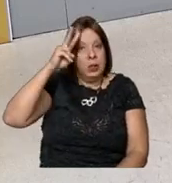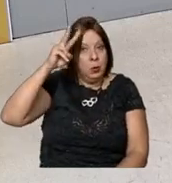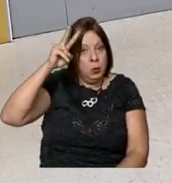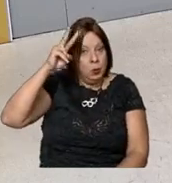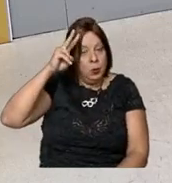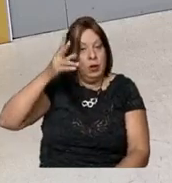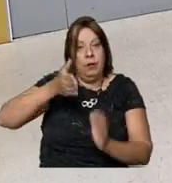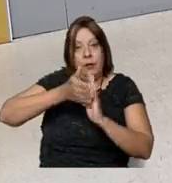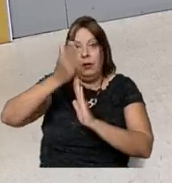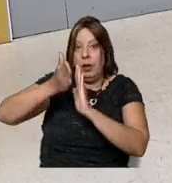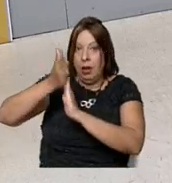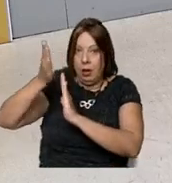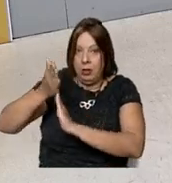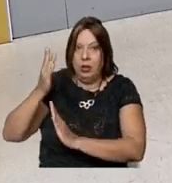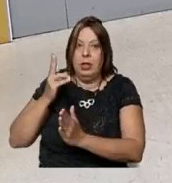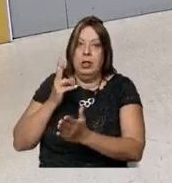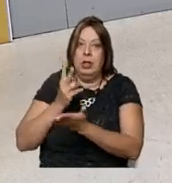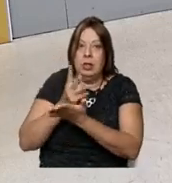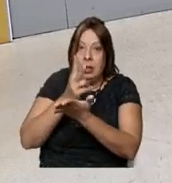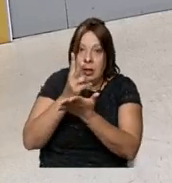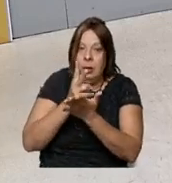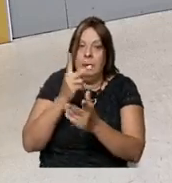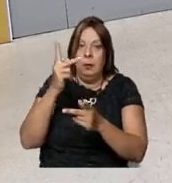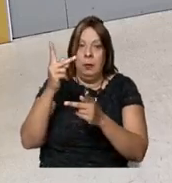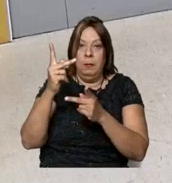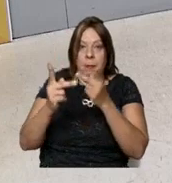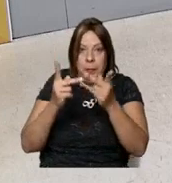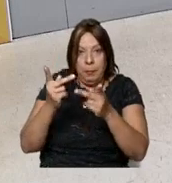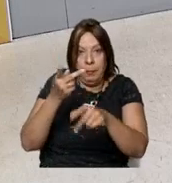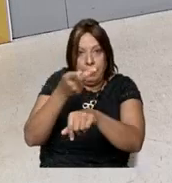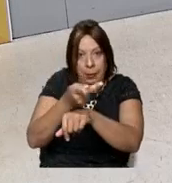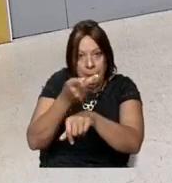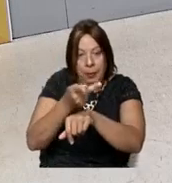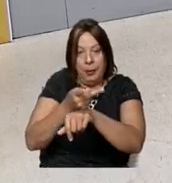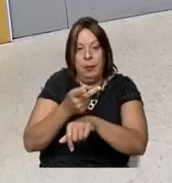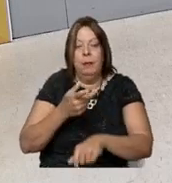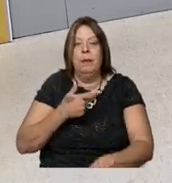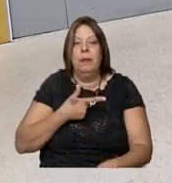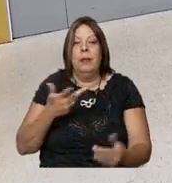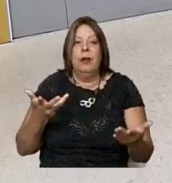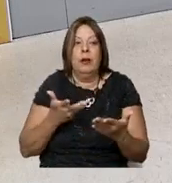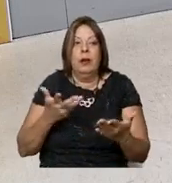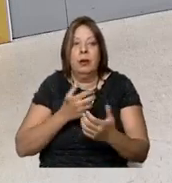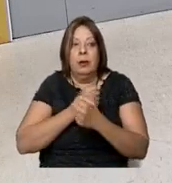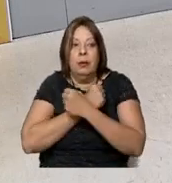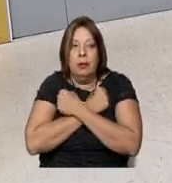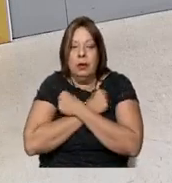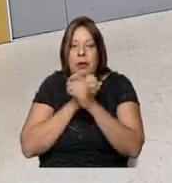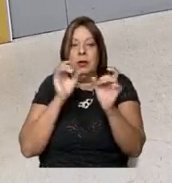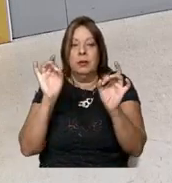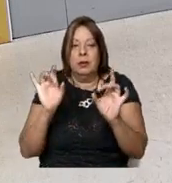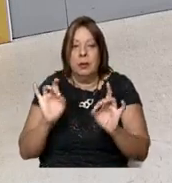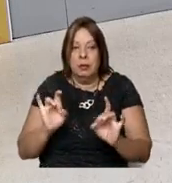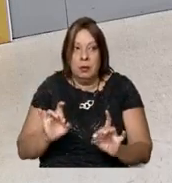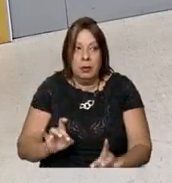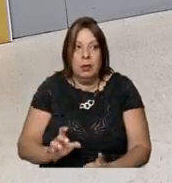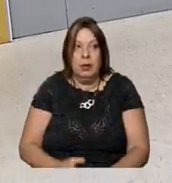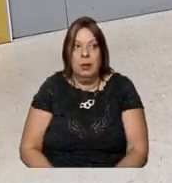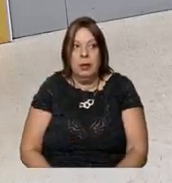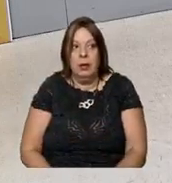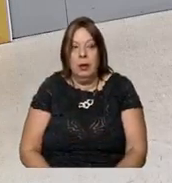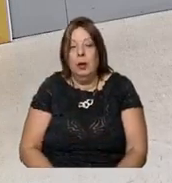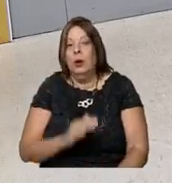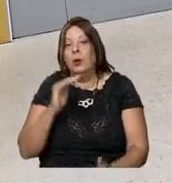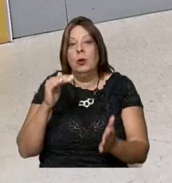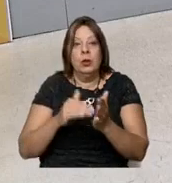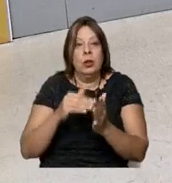com toda a turma do Caju Cap na Caravana Show, deixa eu mandar um abraço todo especial, de igual para igual, a todos